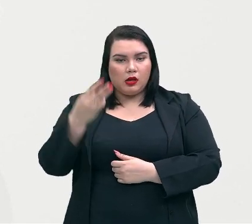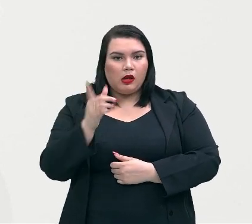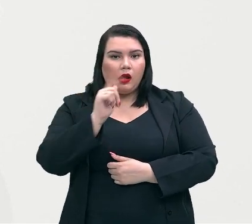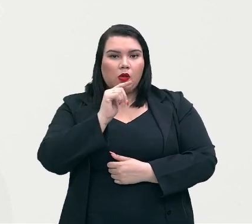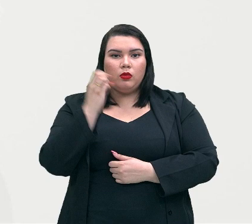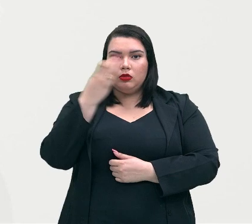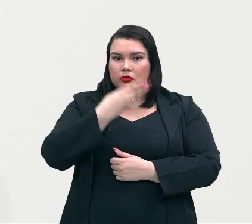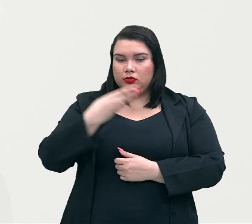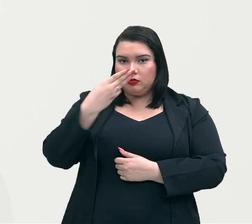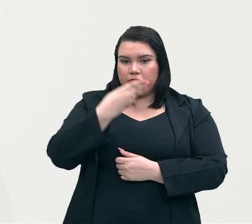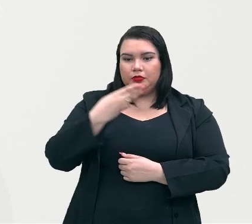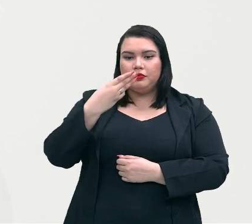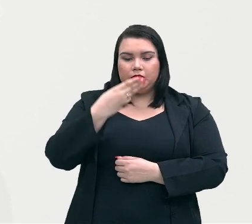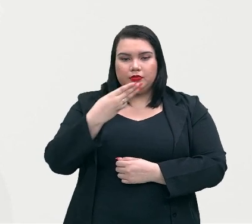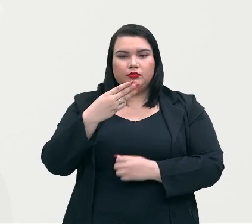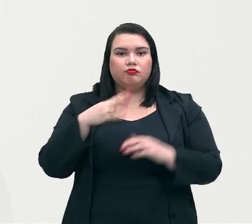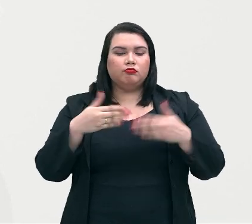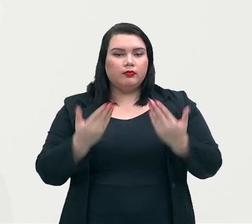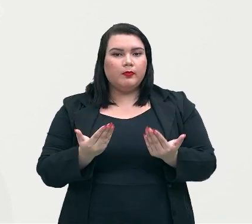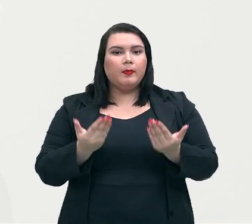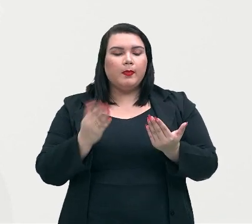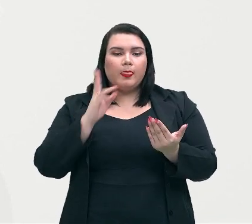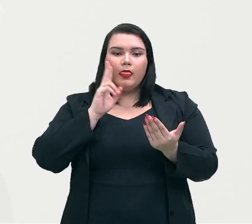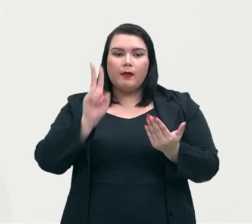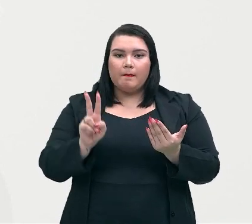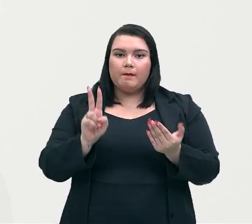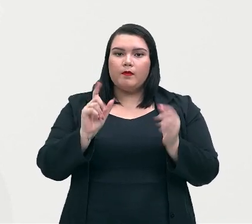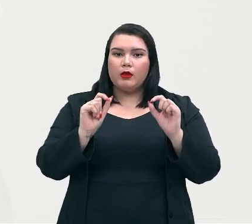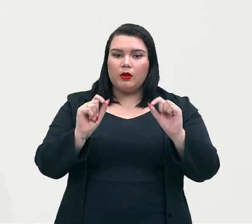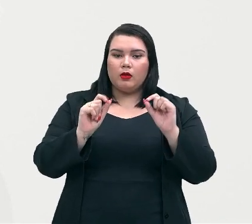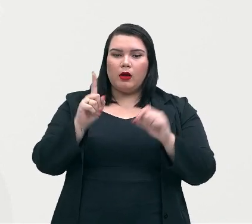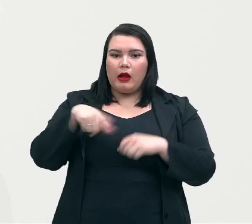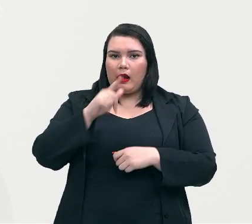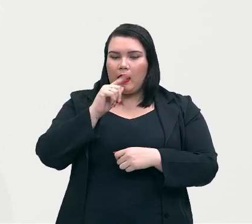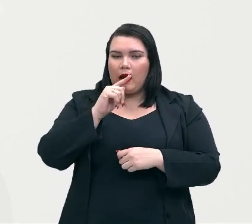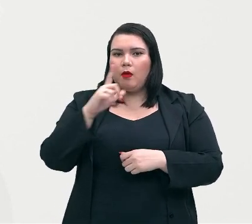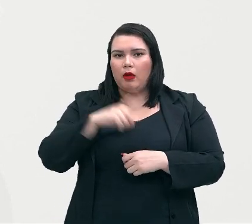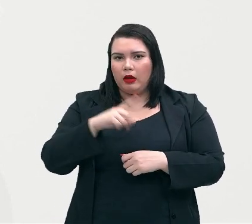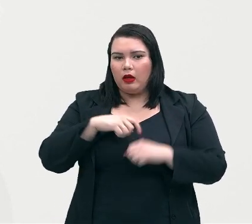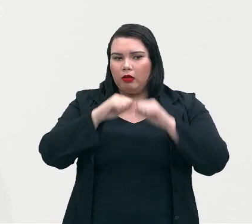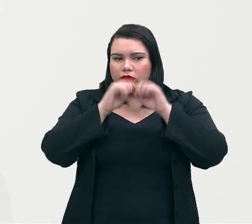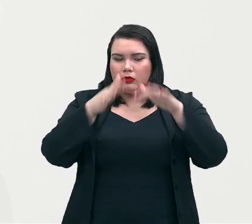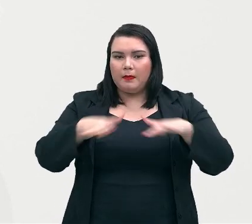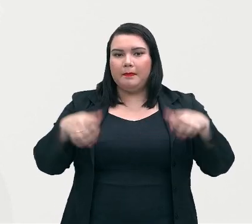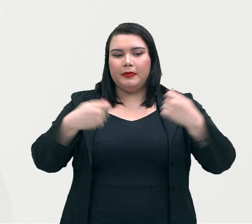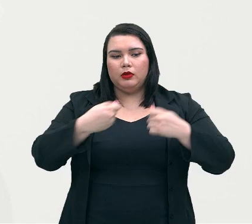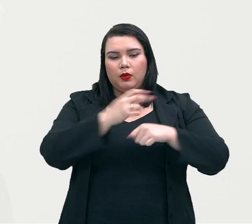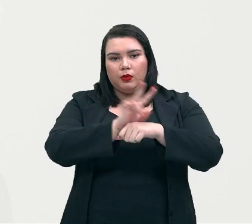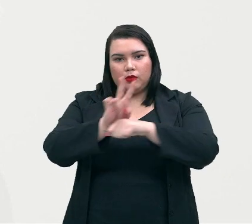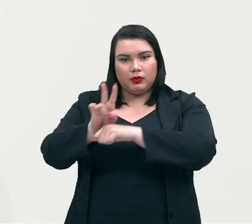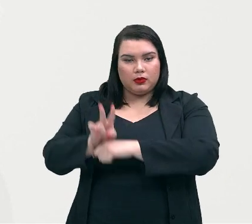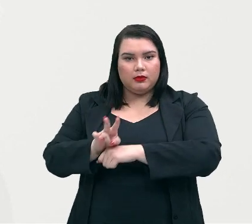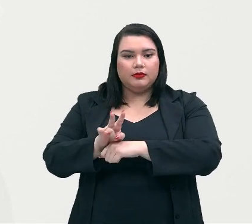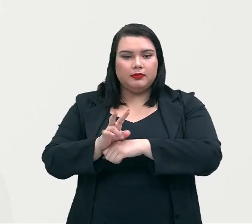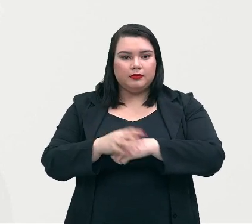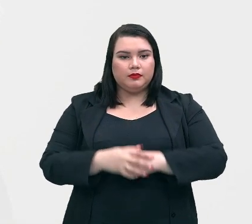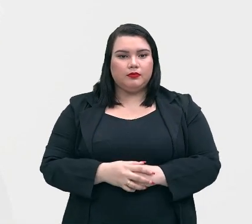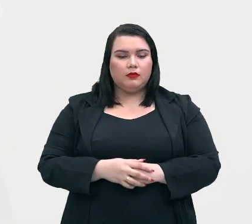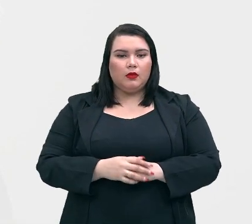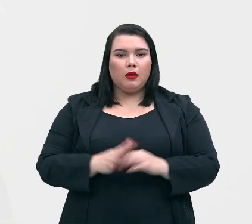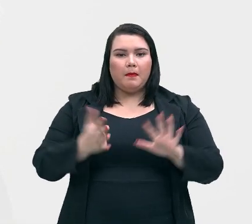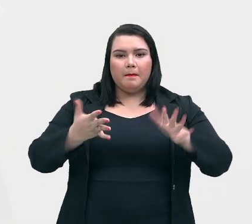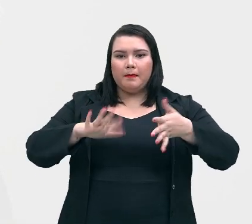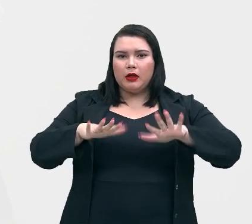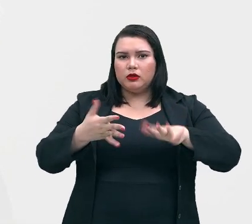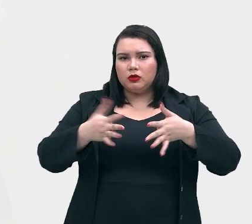de água doce. Então, a gente verifica que é bastante água, mas se a gente não cuidar, pode ser poluído. E